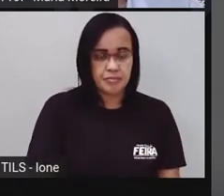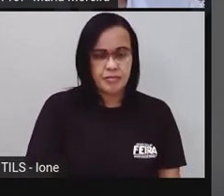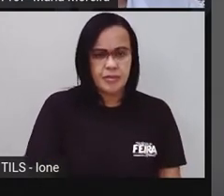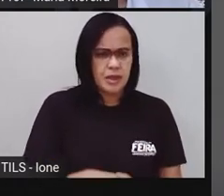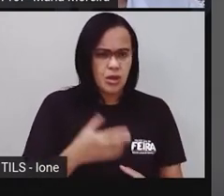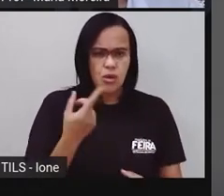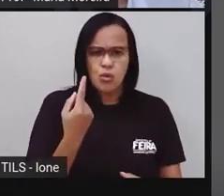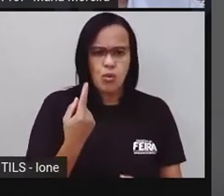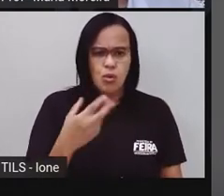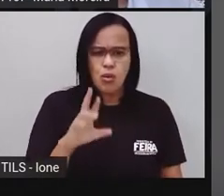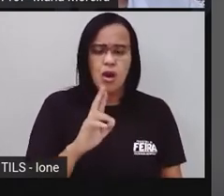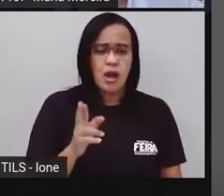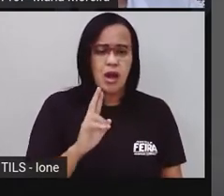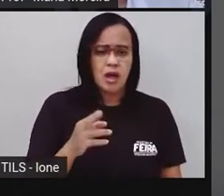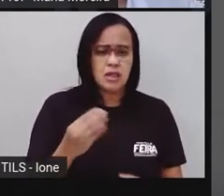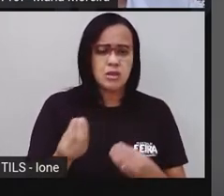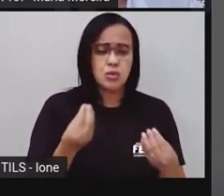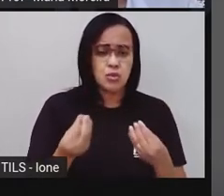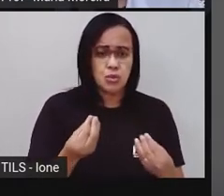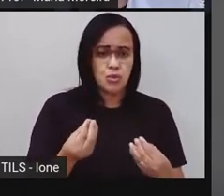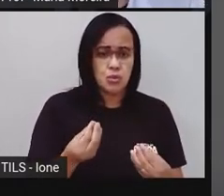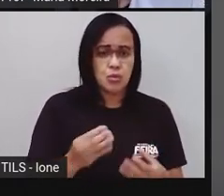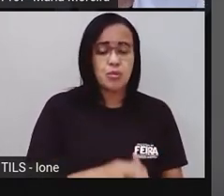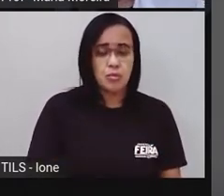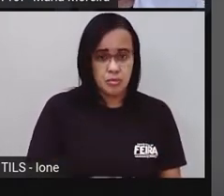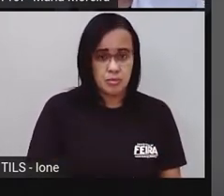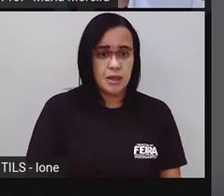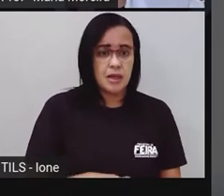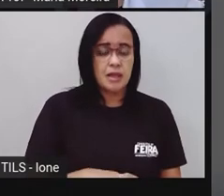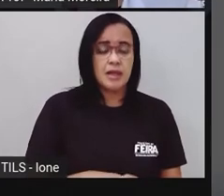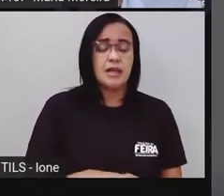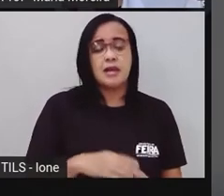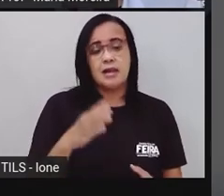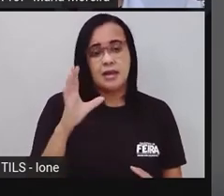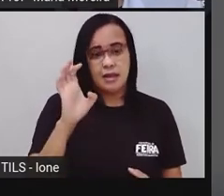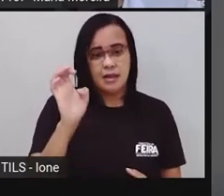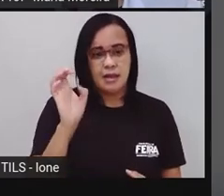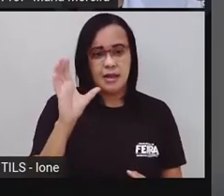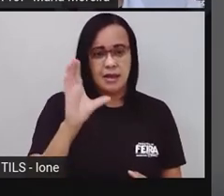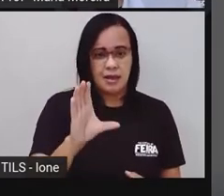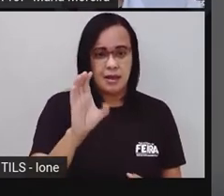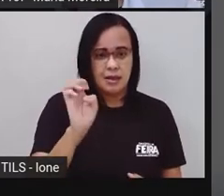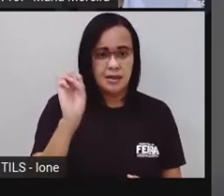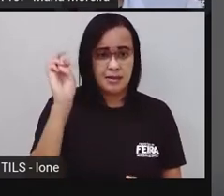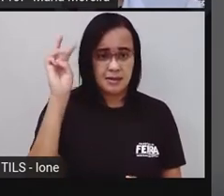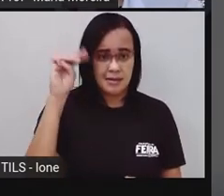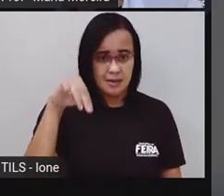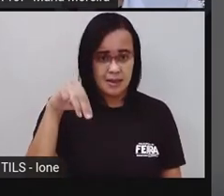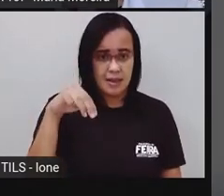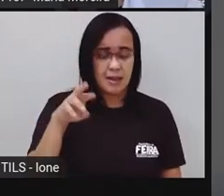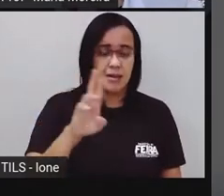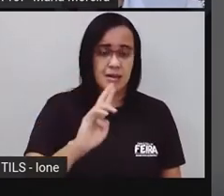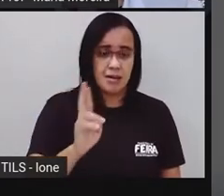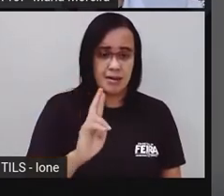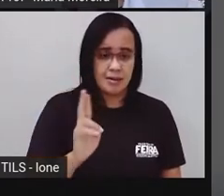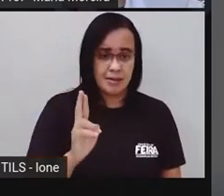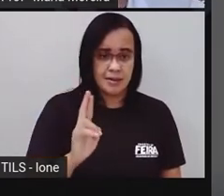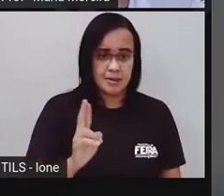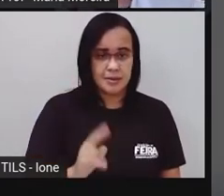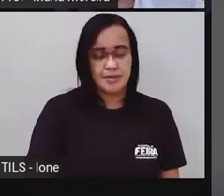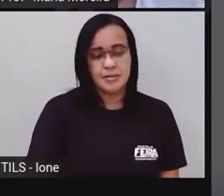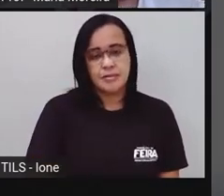ó de sem reagir durante o pó chapéu só fazer uma coisinha aqui rapidinho nós